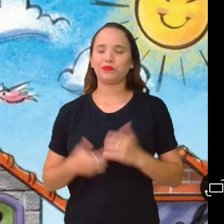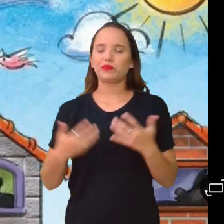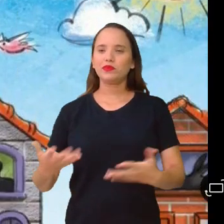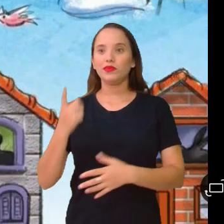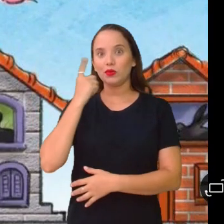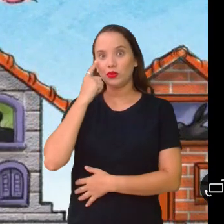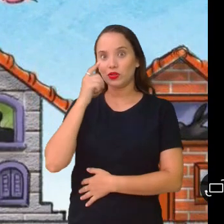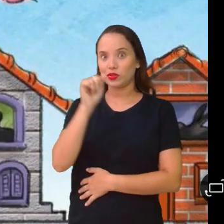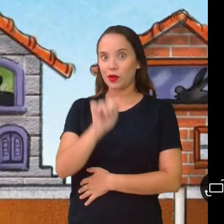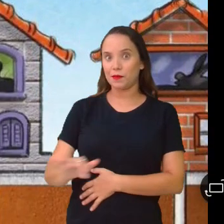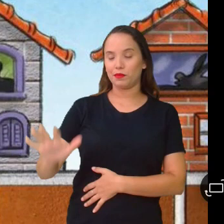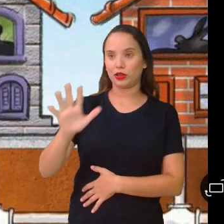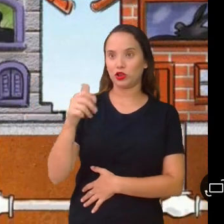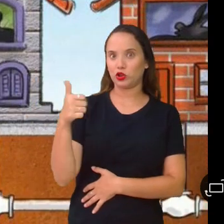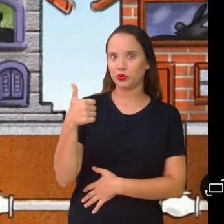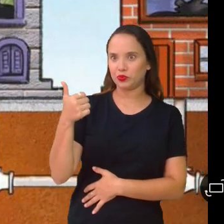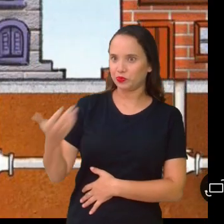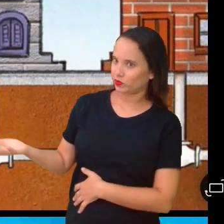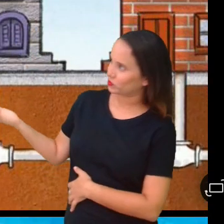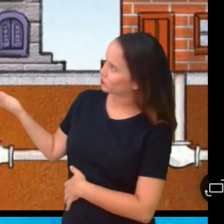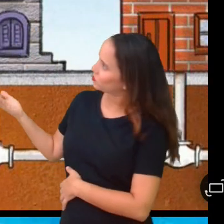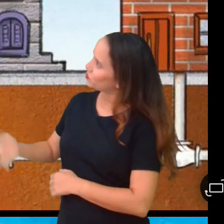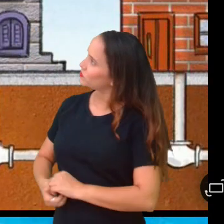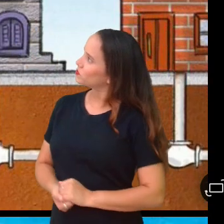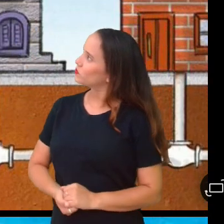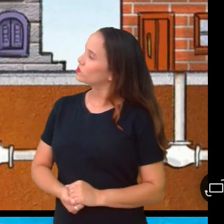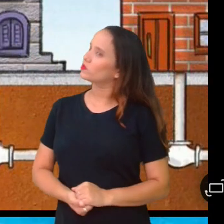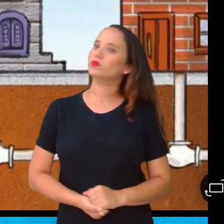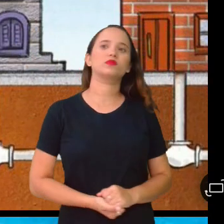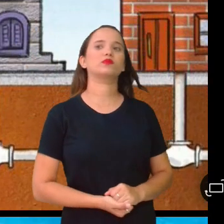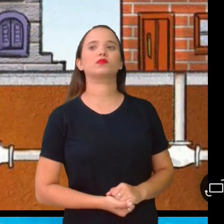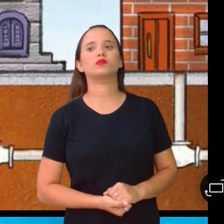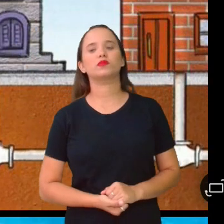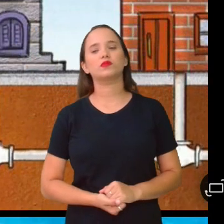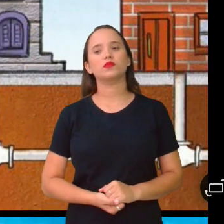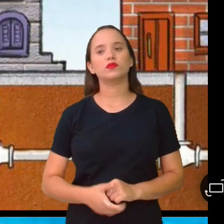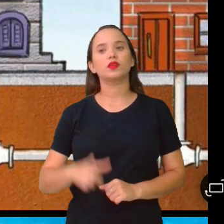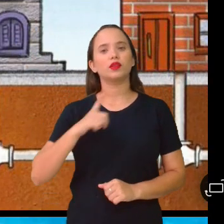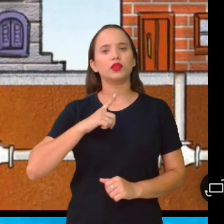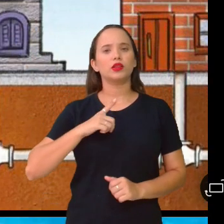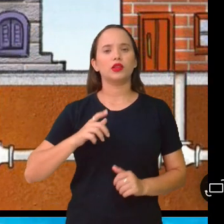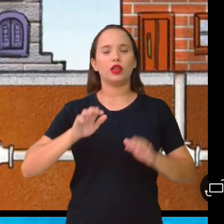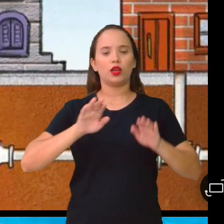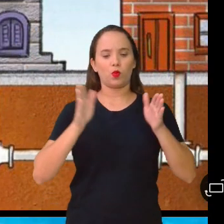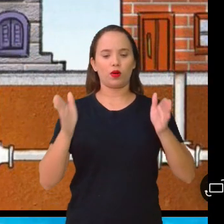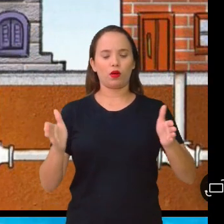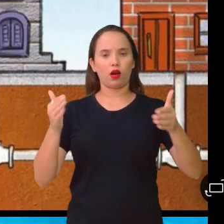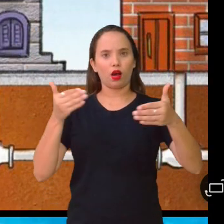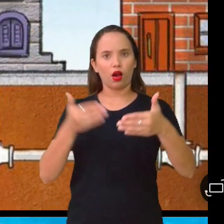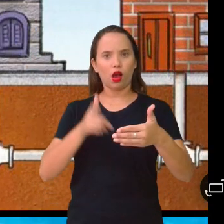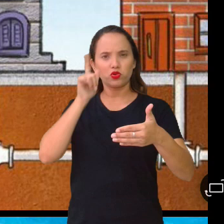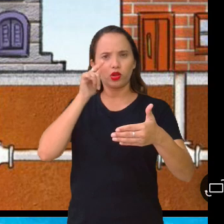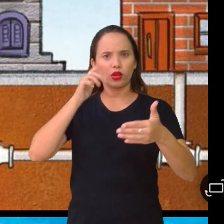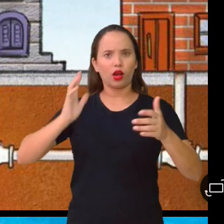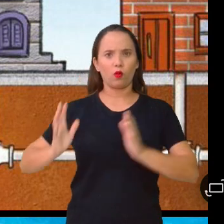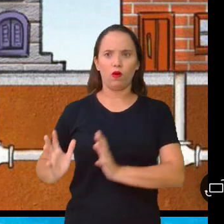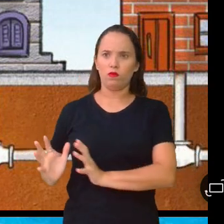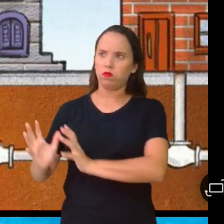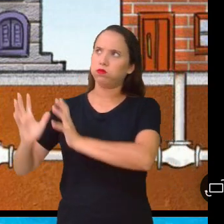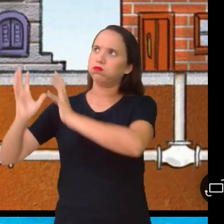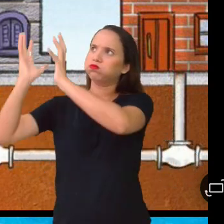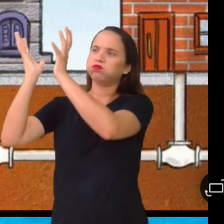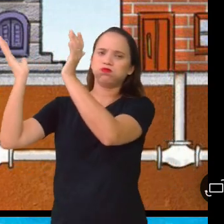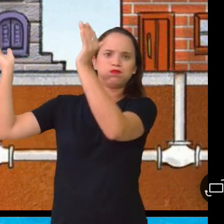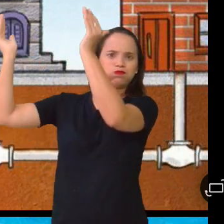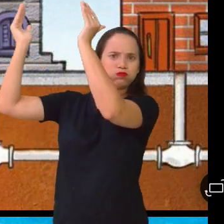primeira imagem, a gente vai ver aí uma caixa d'água, não é? Duas casas, e a